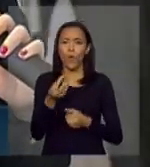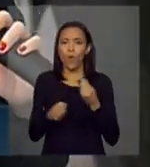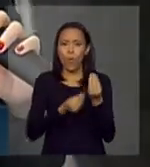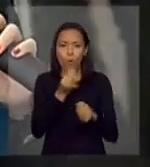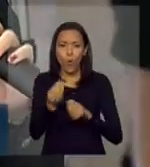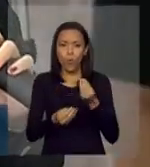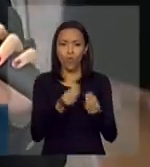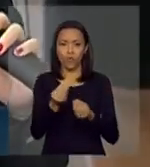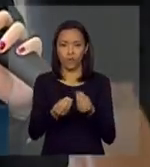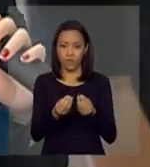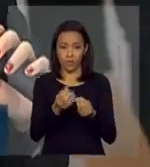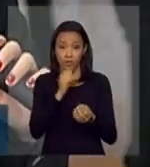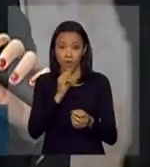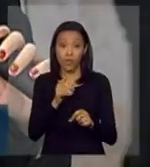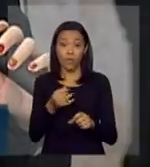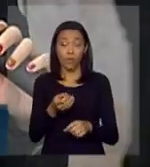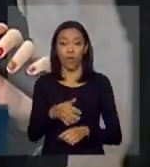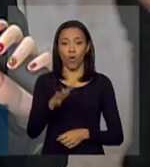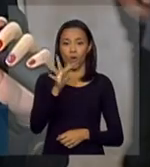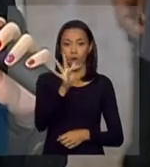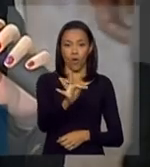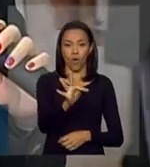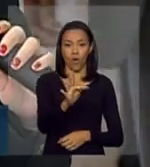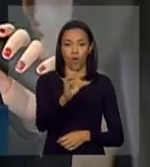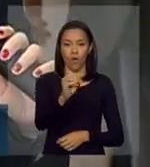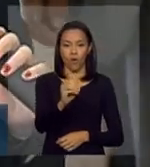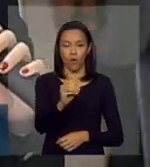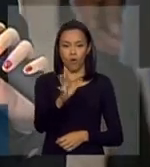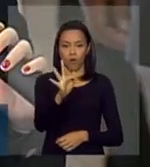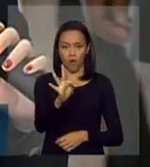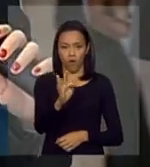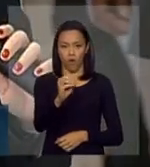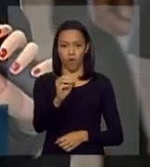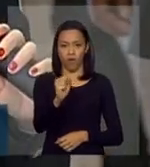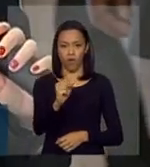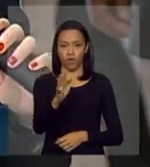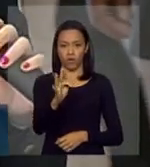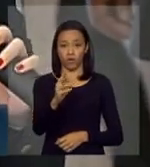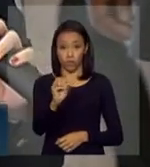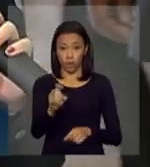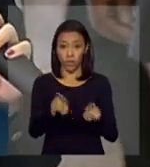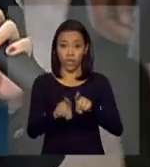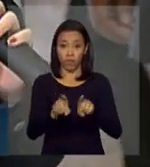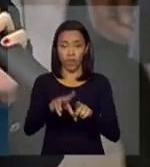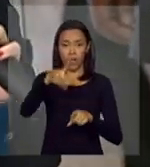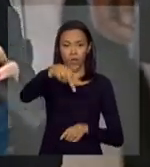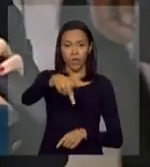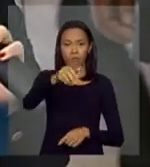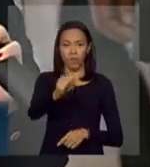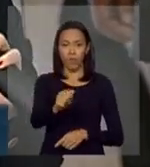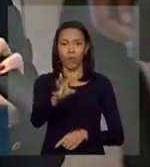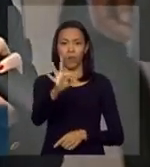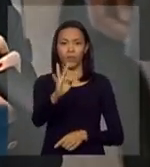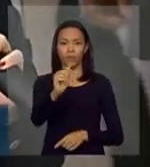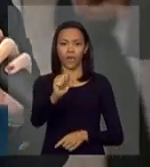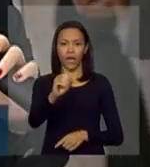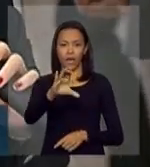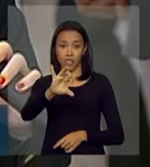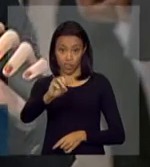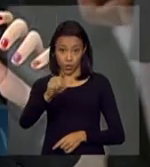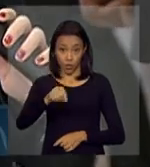extração de fósforo e potássio, né, que são itens, são componentes indispensáveis para os fertilizantes, para a produção